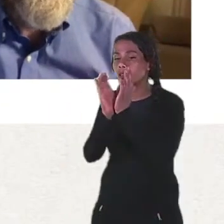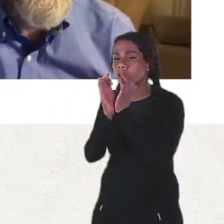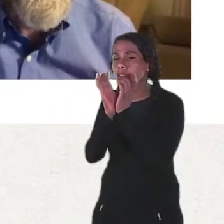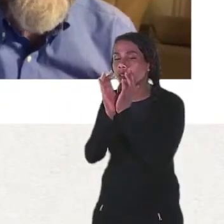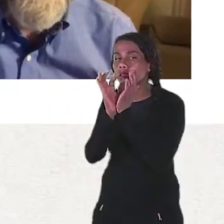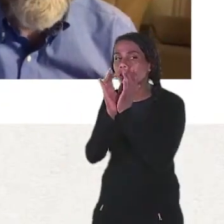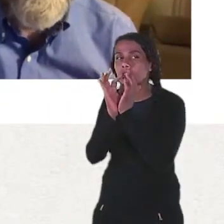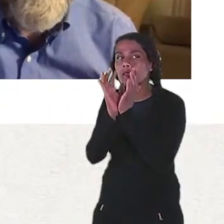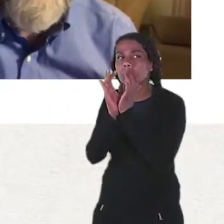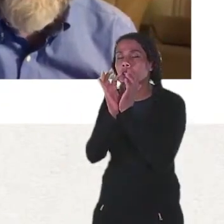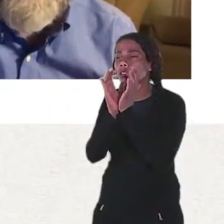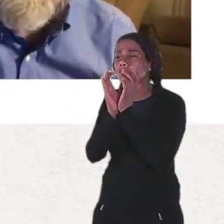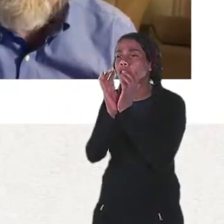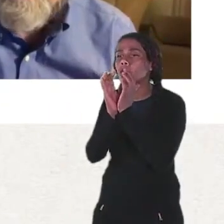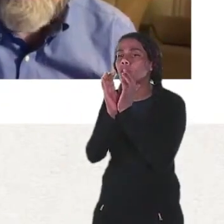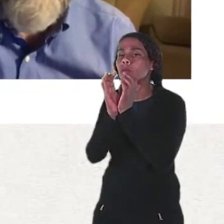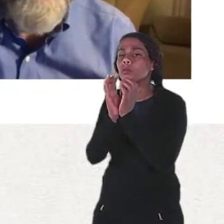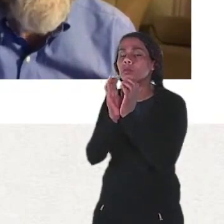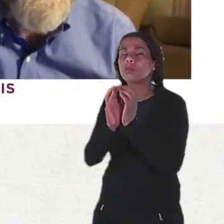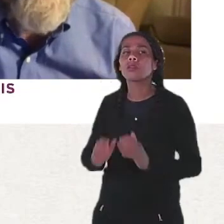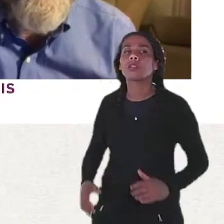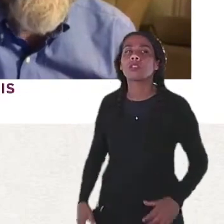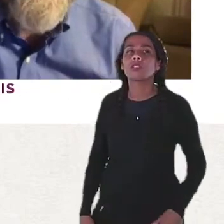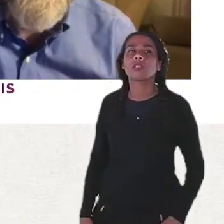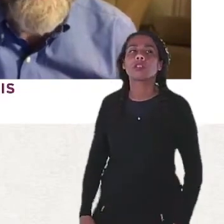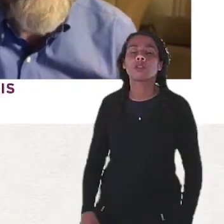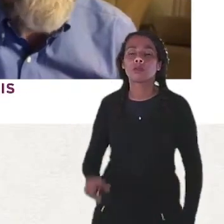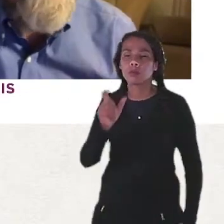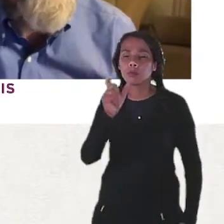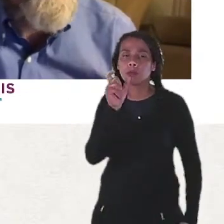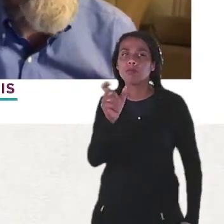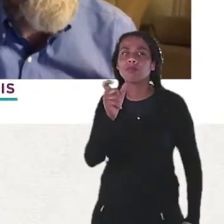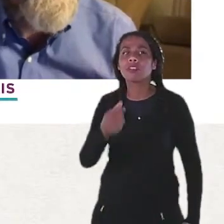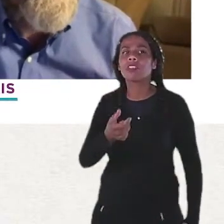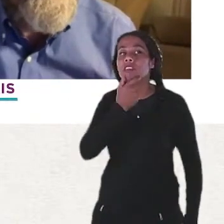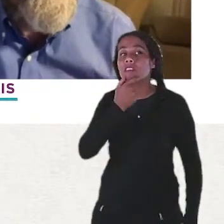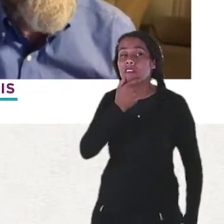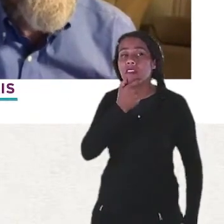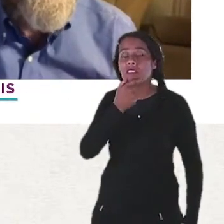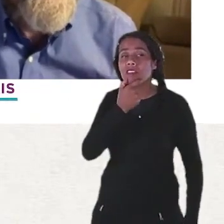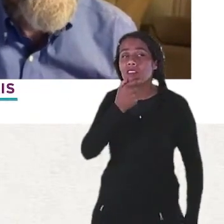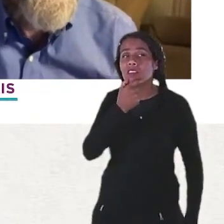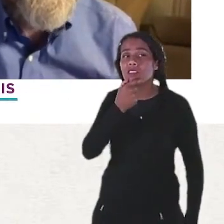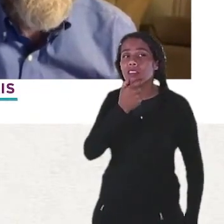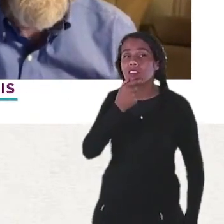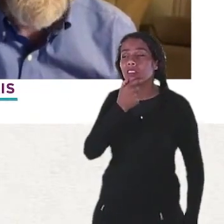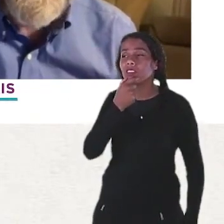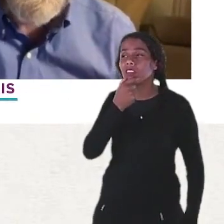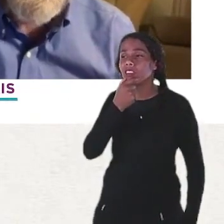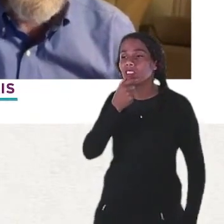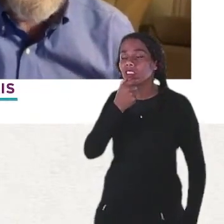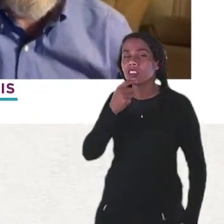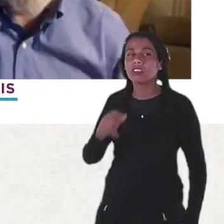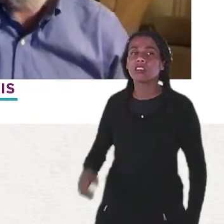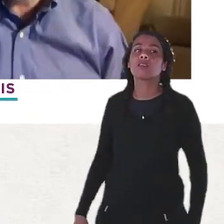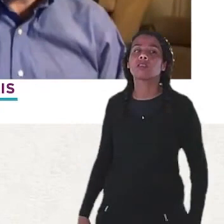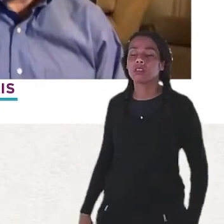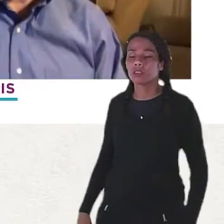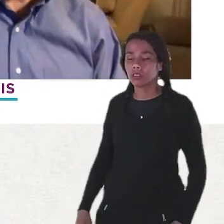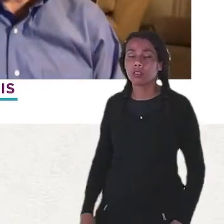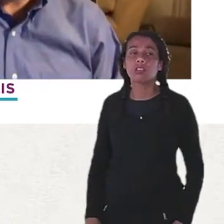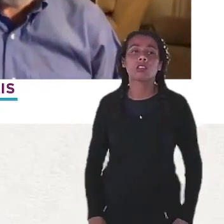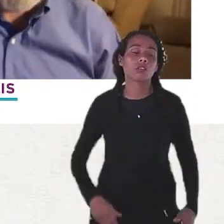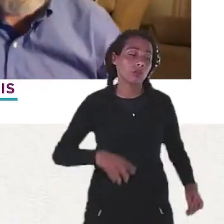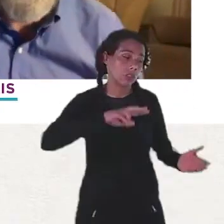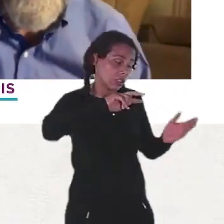cerebrocêntrica. O nome em inglês é melhor, é brain-centric, né? É mais fácil. Mais fácil. A melhor